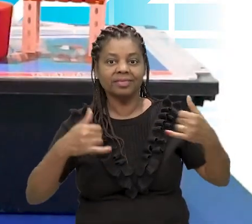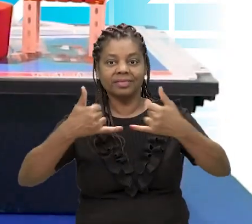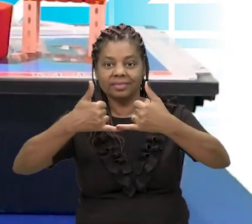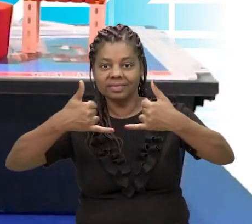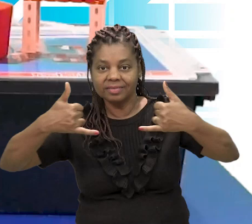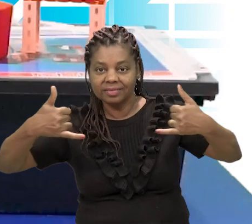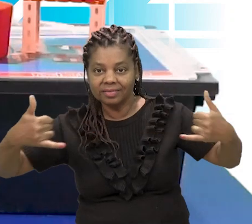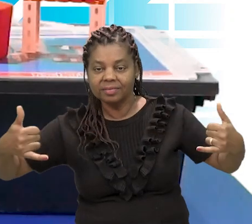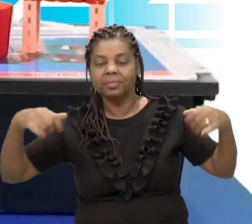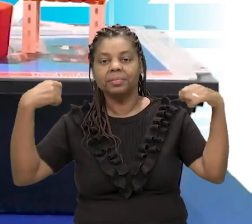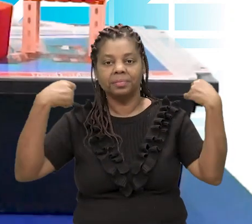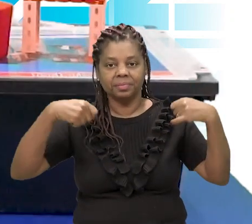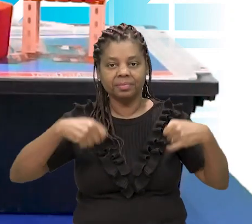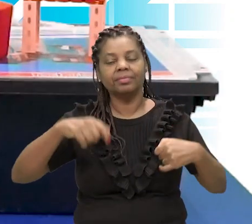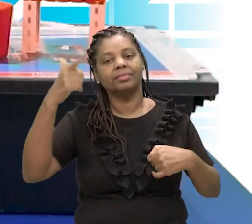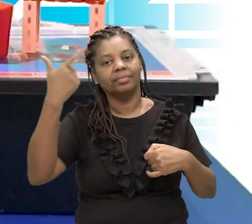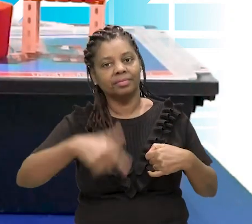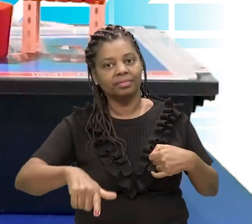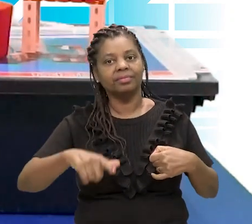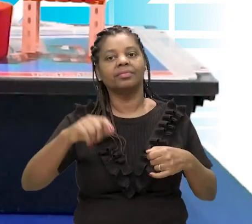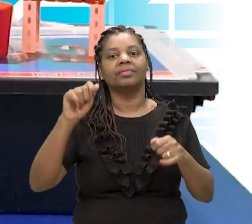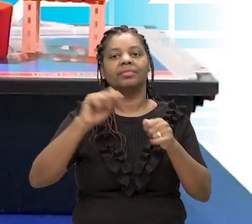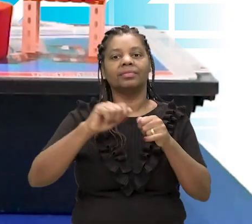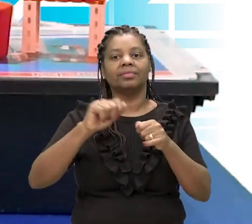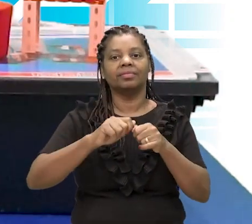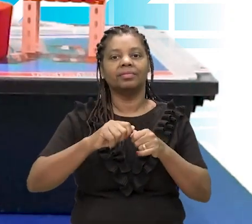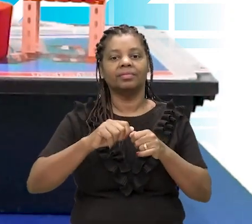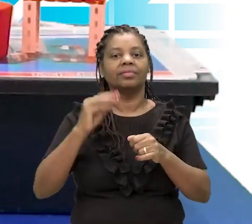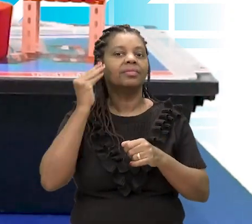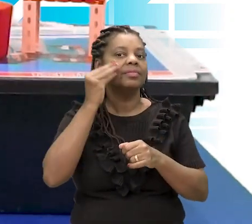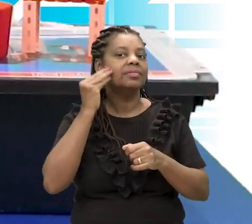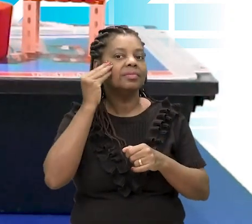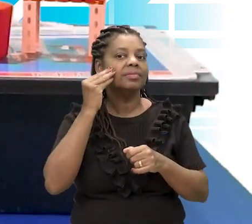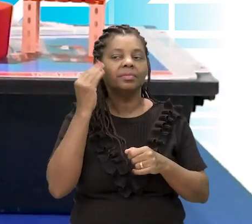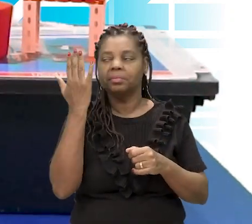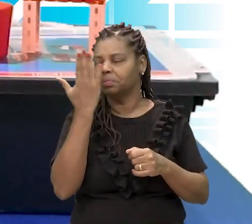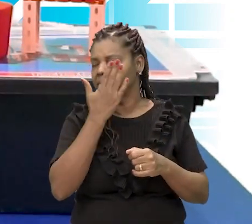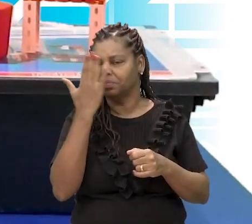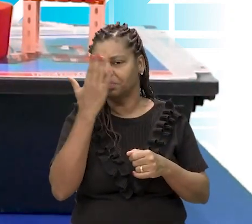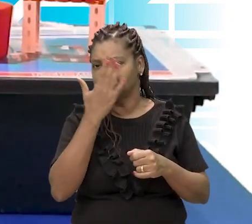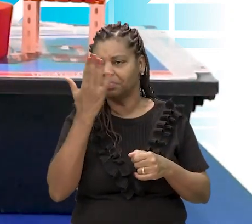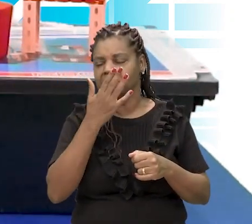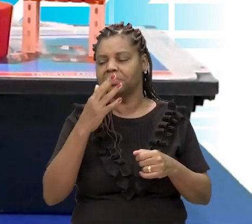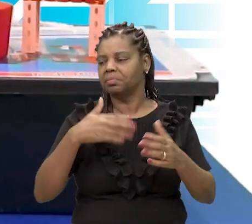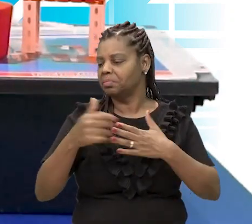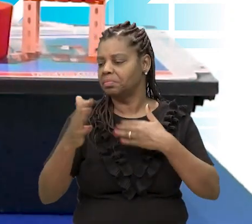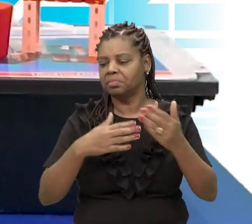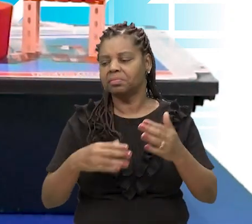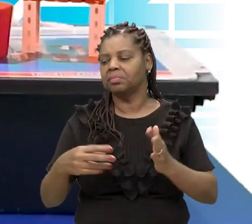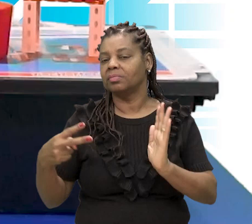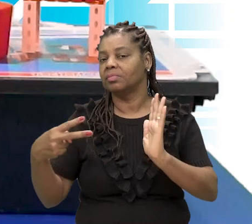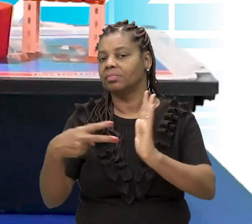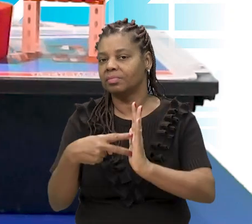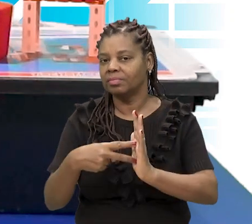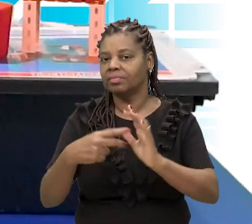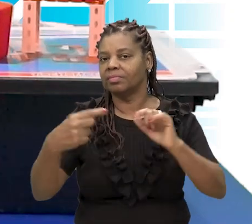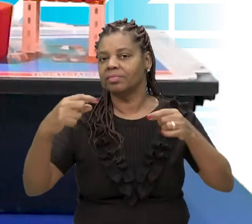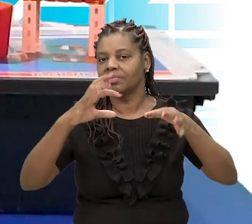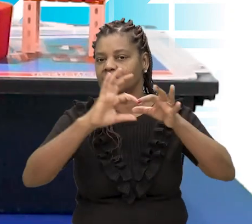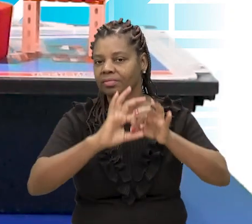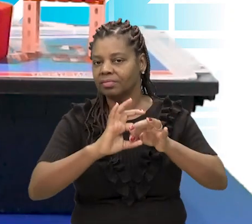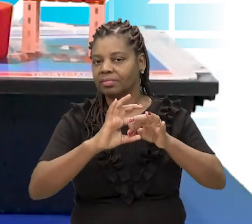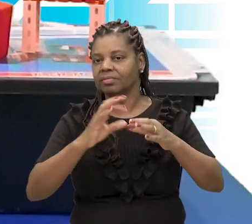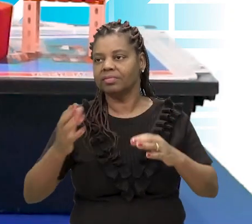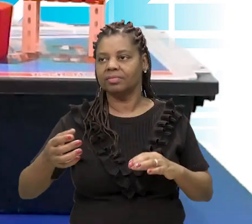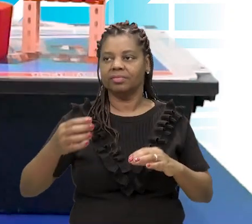E aqui agora eu preciso dos nossos fios. Novamente vou fazer o teste sem olhar. Vou colocar de qualquer maneira e nós vamos ver